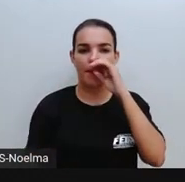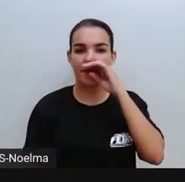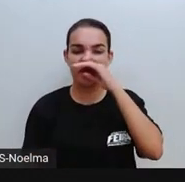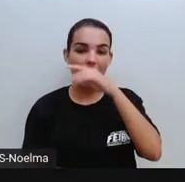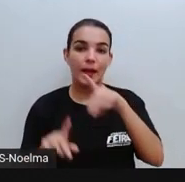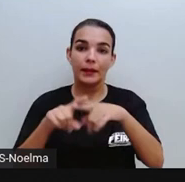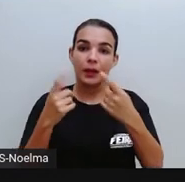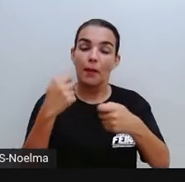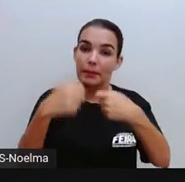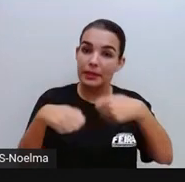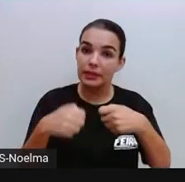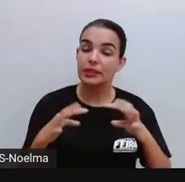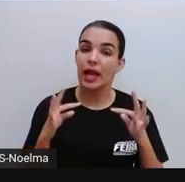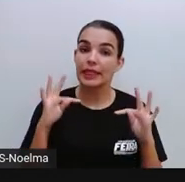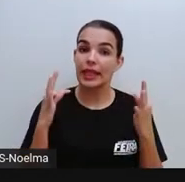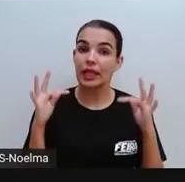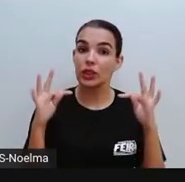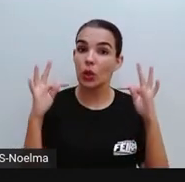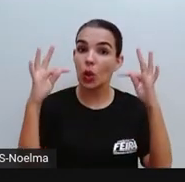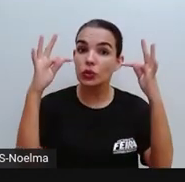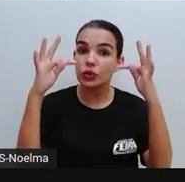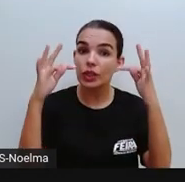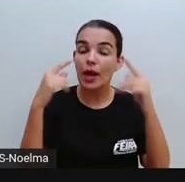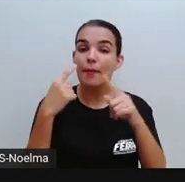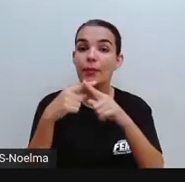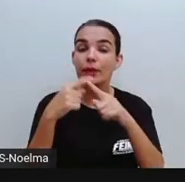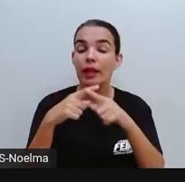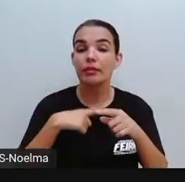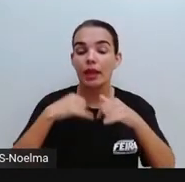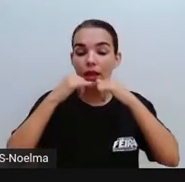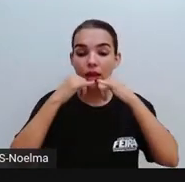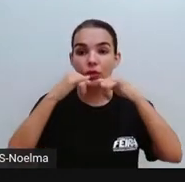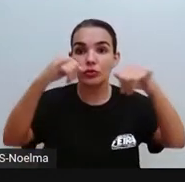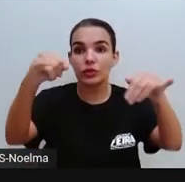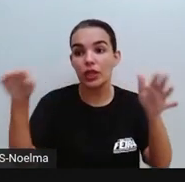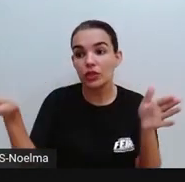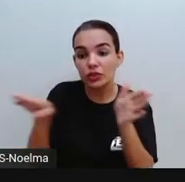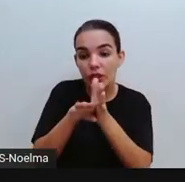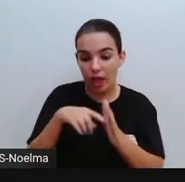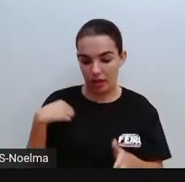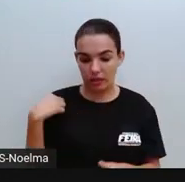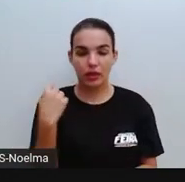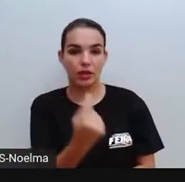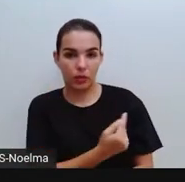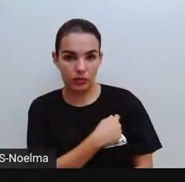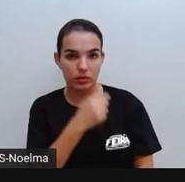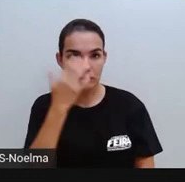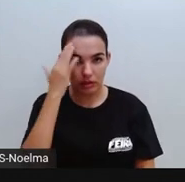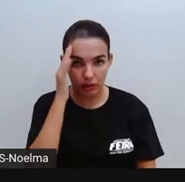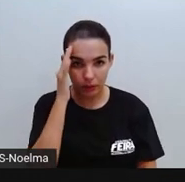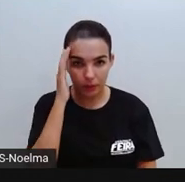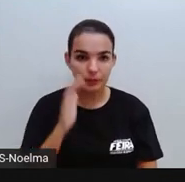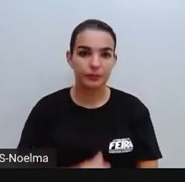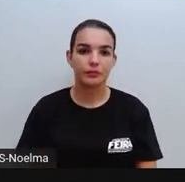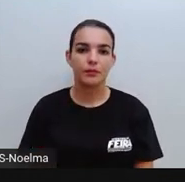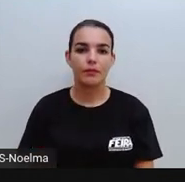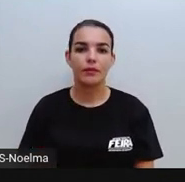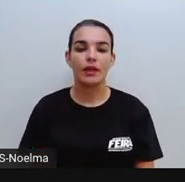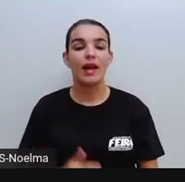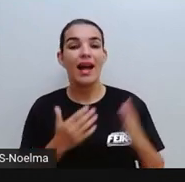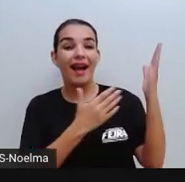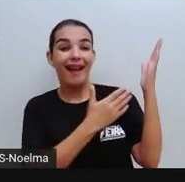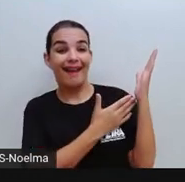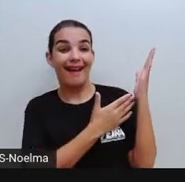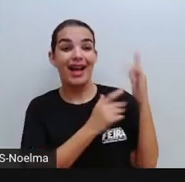uso da tecnologia para que a notícia chegue até nós tá bom e lá